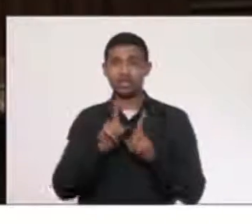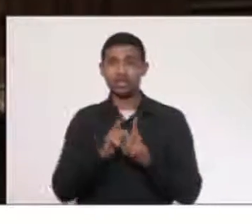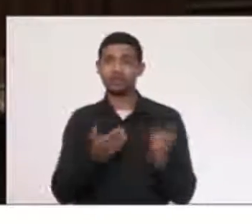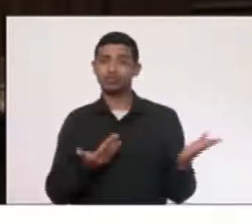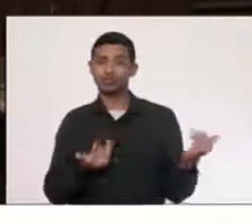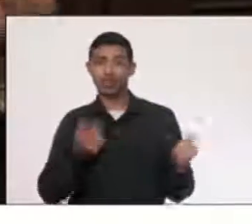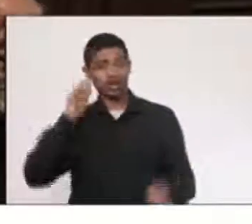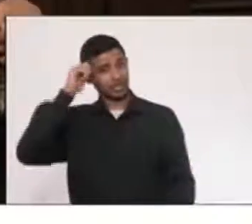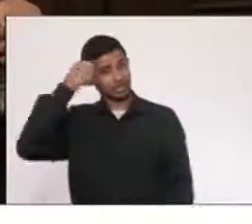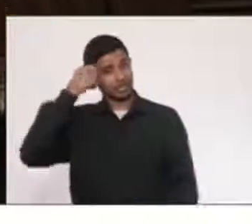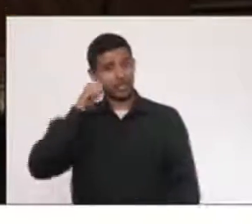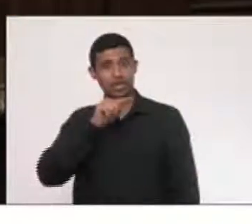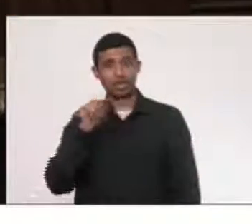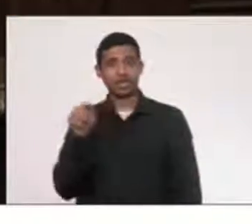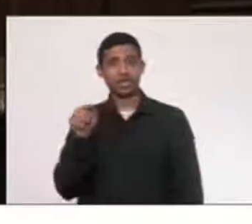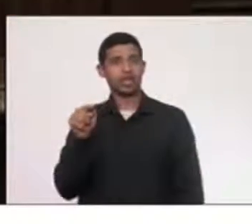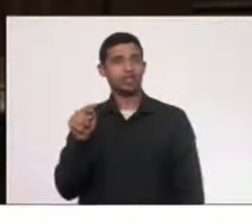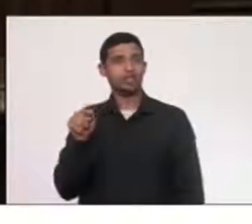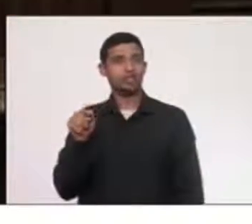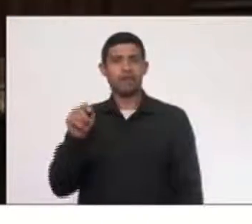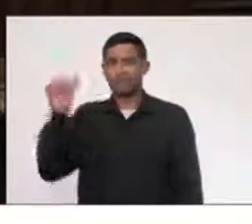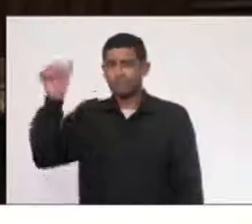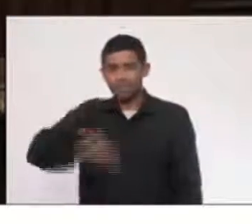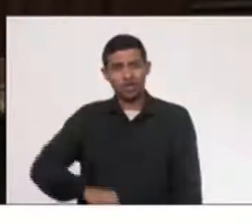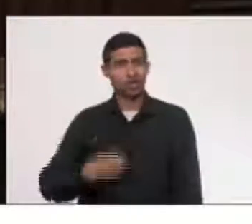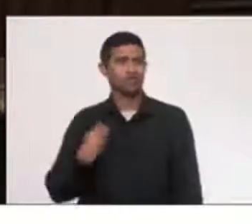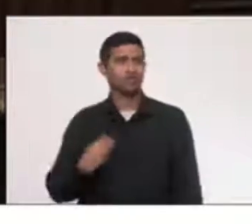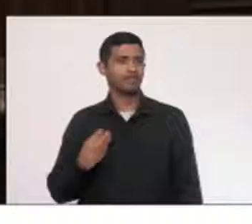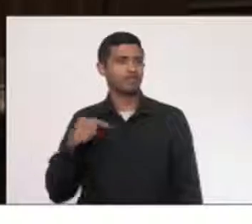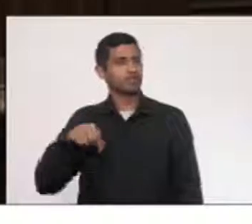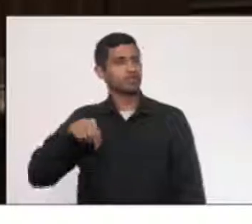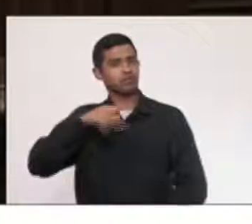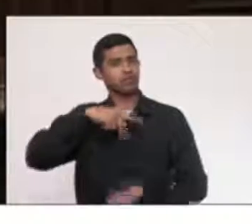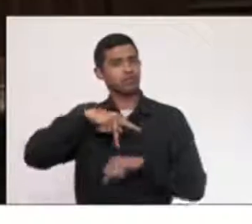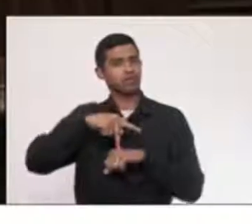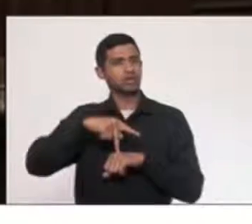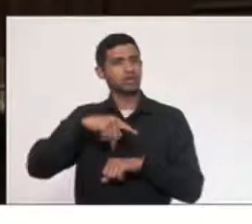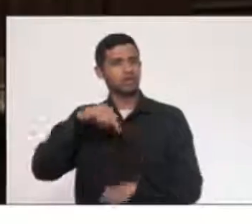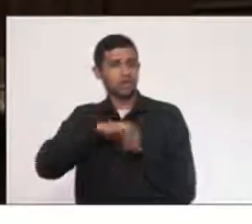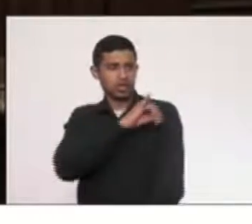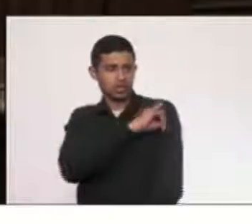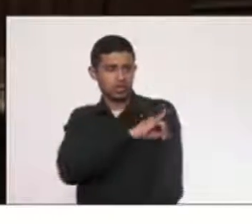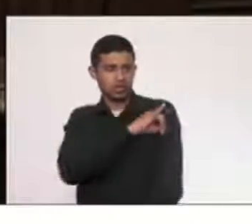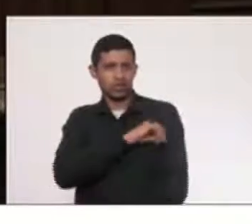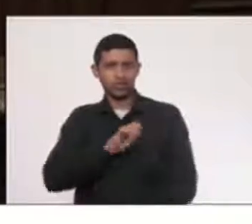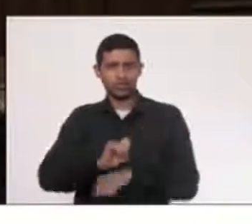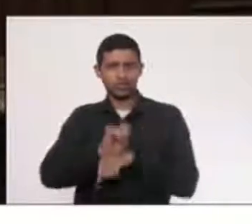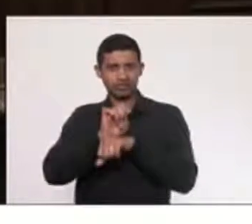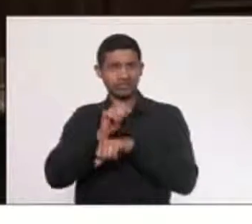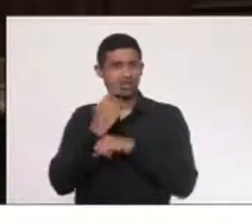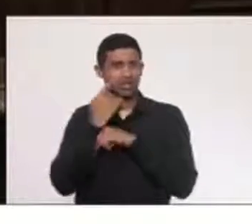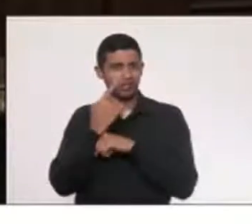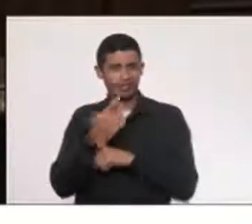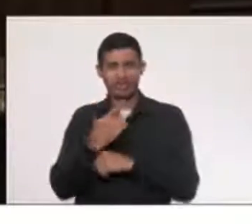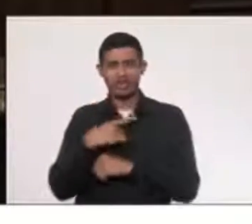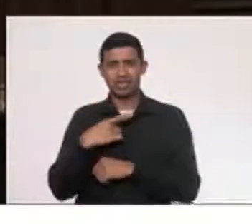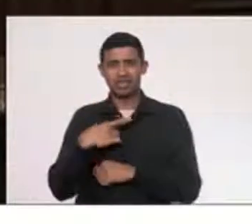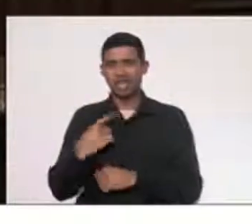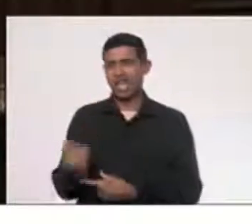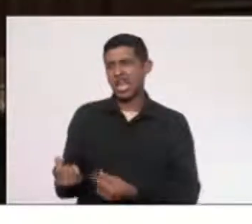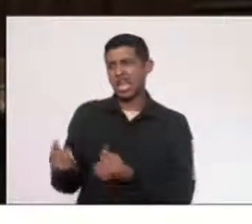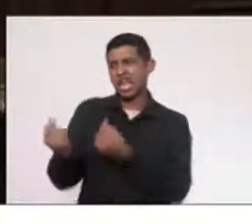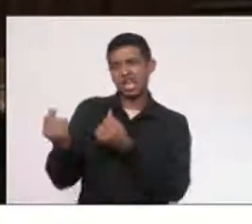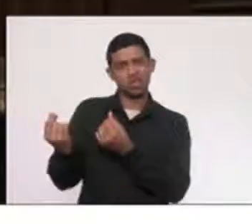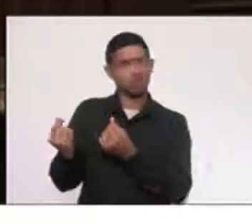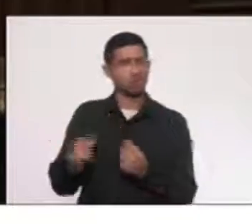negros que vivem nas piores condições de vida nesse país. E no estado do Rio de Janeiro, onde a distância entre pobres e